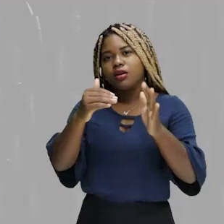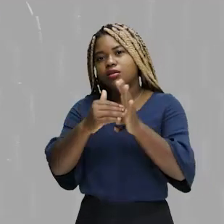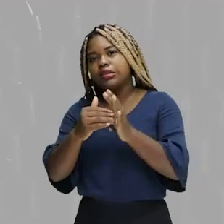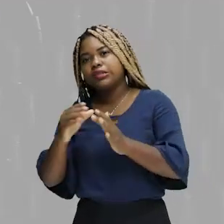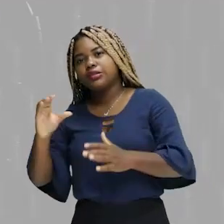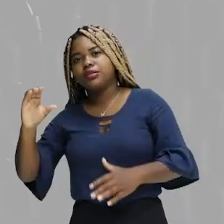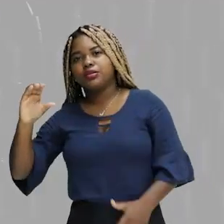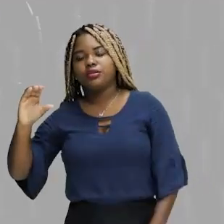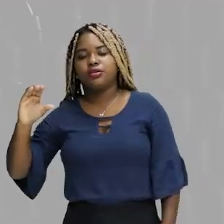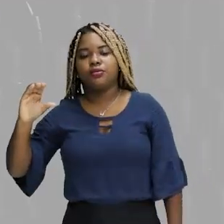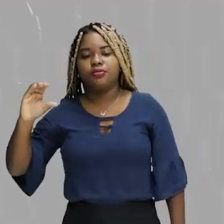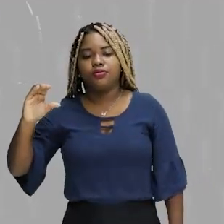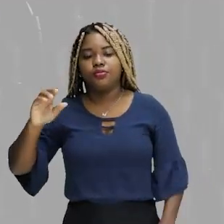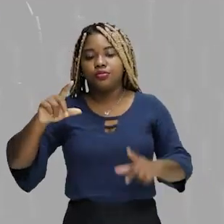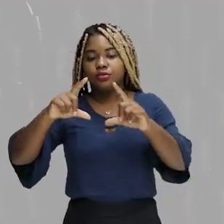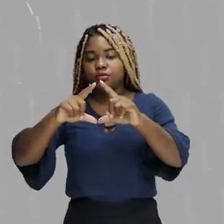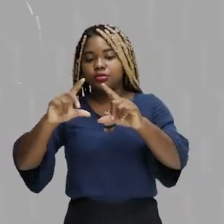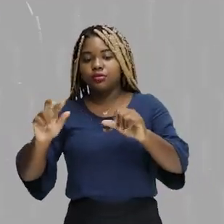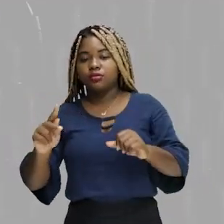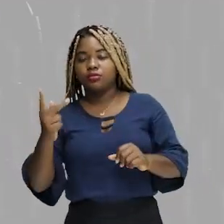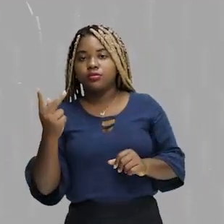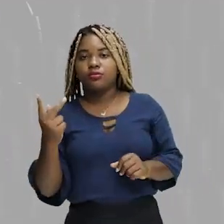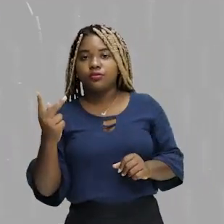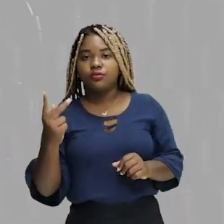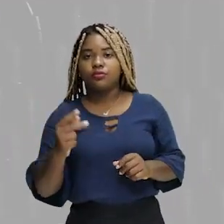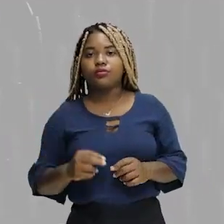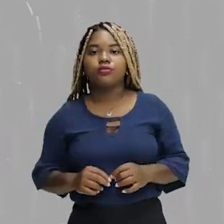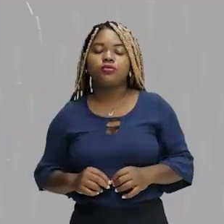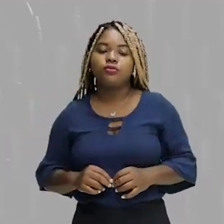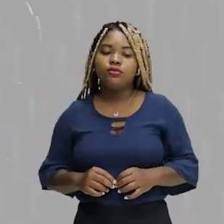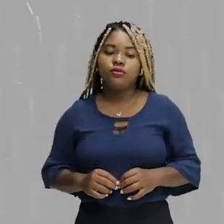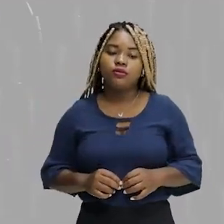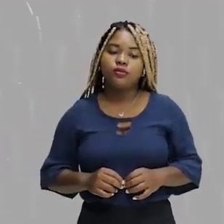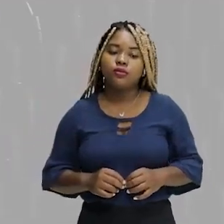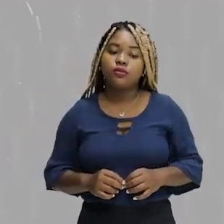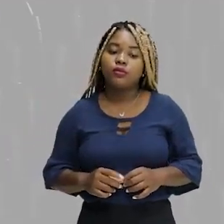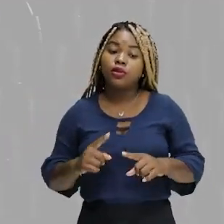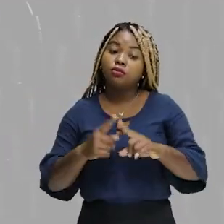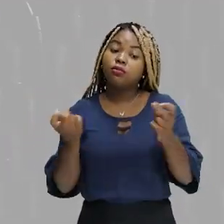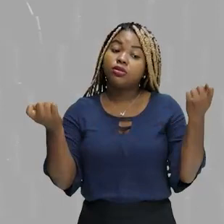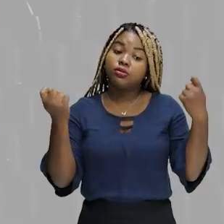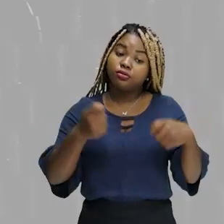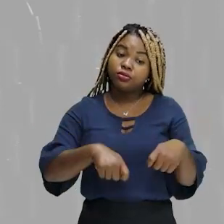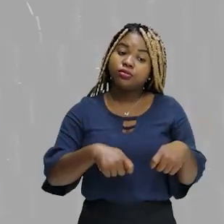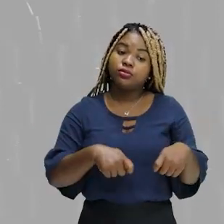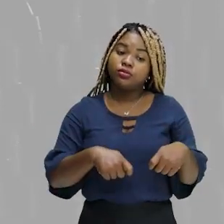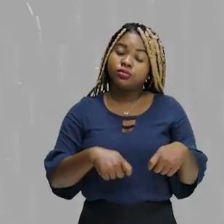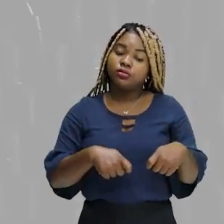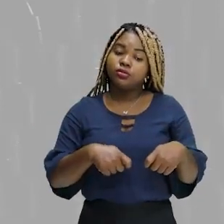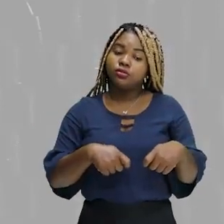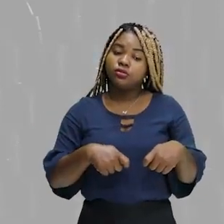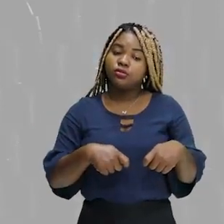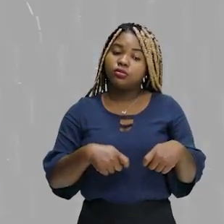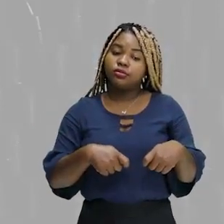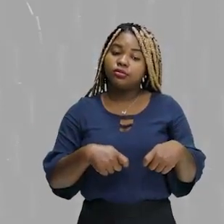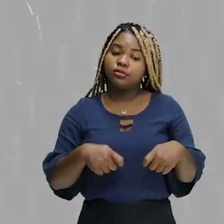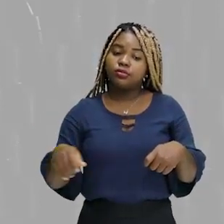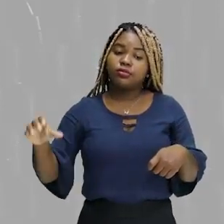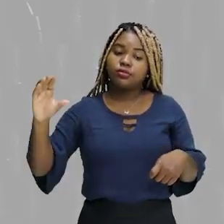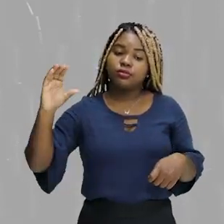A produz C. Essa reação deu um ΔH. Mas podemos chegar a esse estado final,